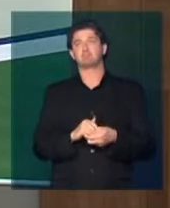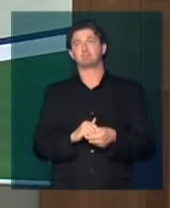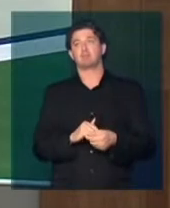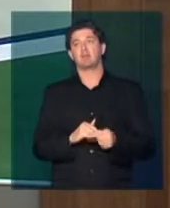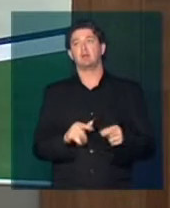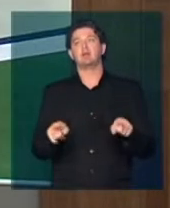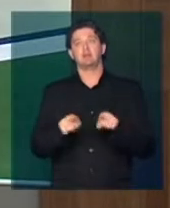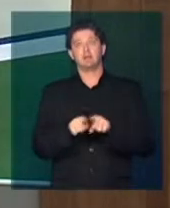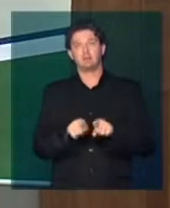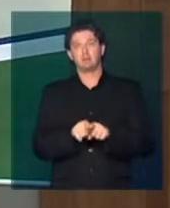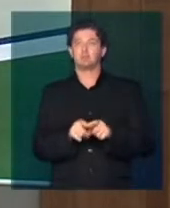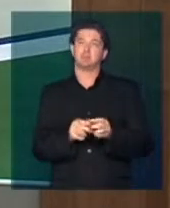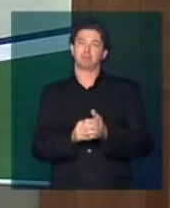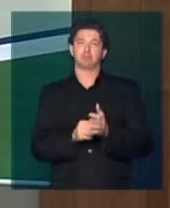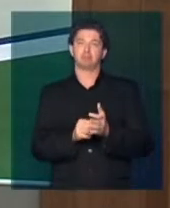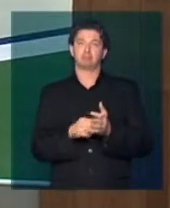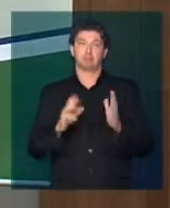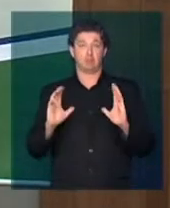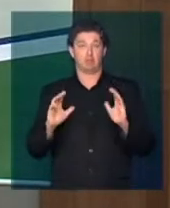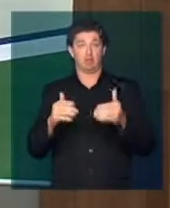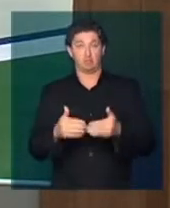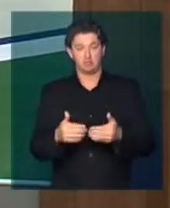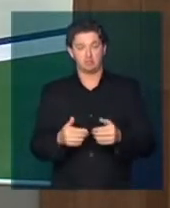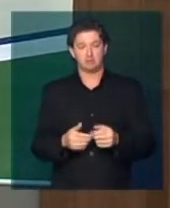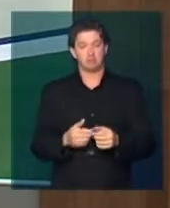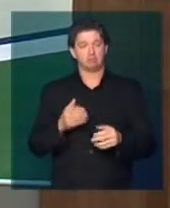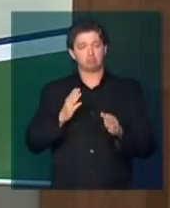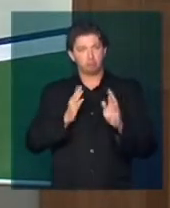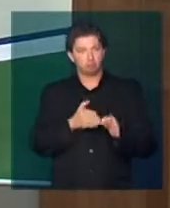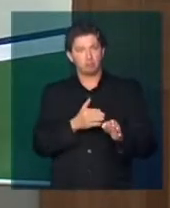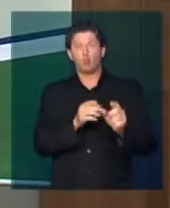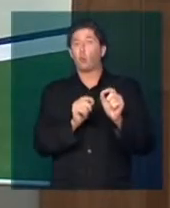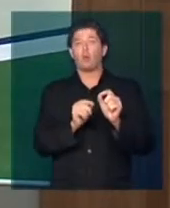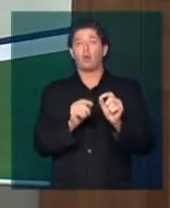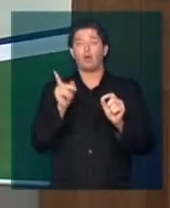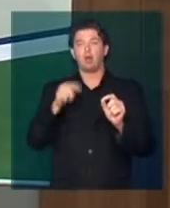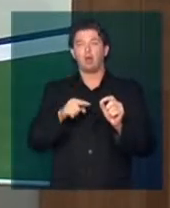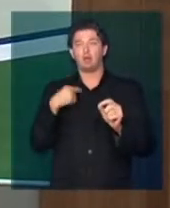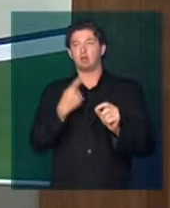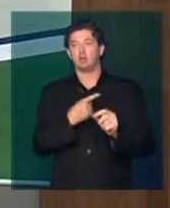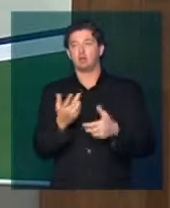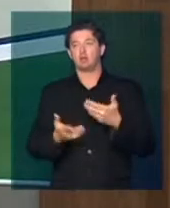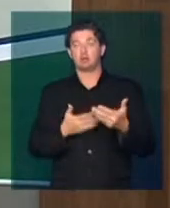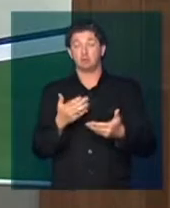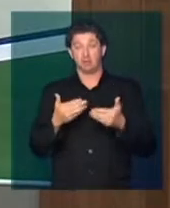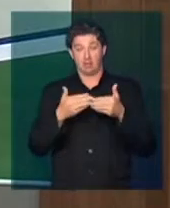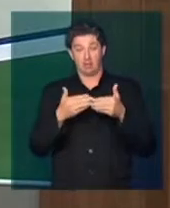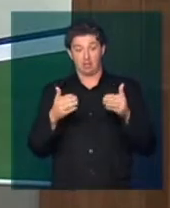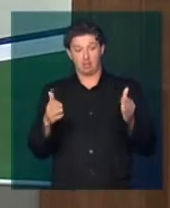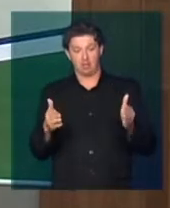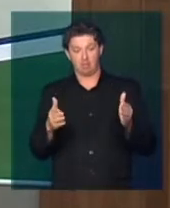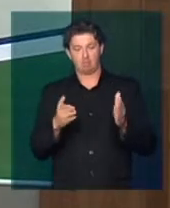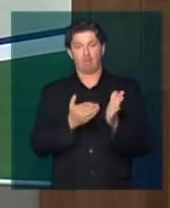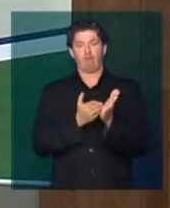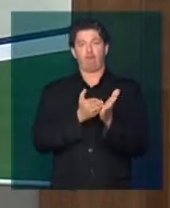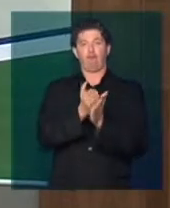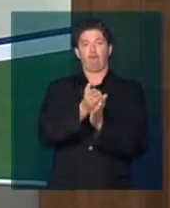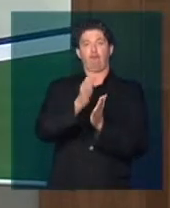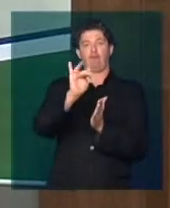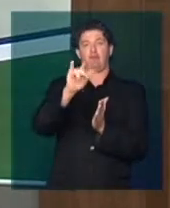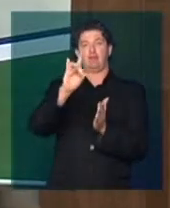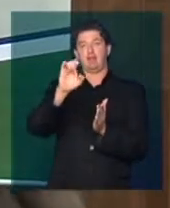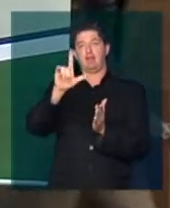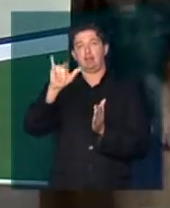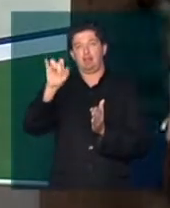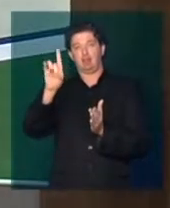nós estamos também, a comissão caminha no sentido da gente abrir uma janela da fidelidade. O que é